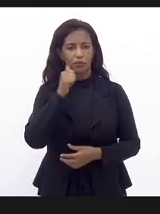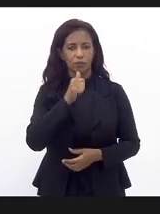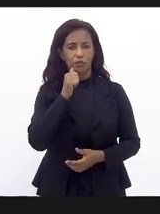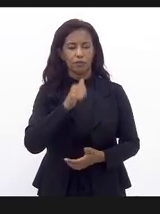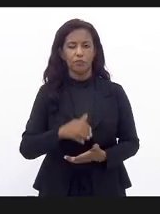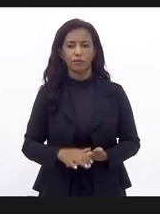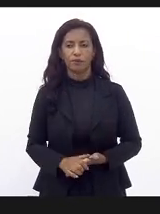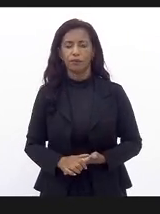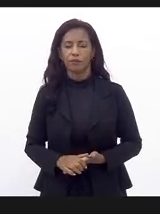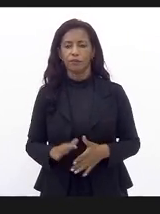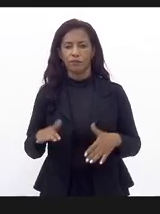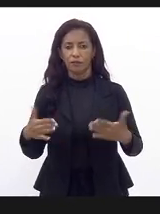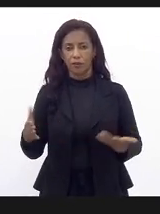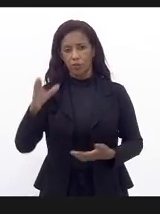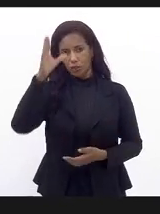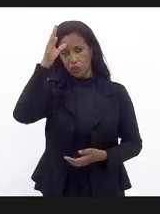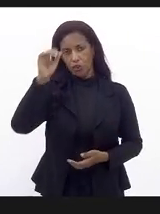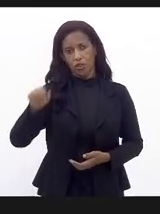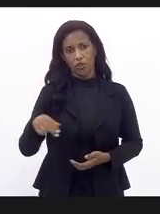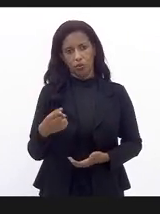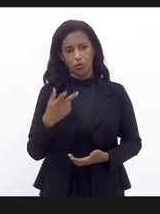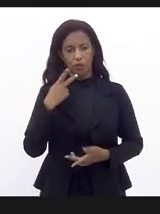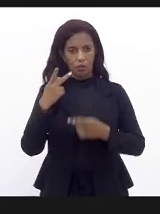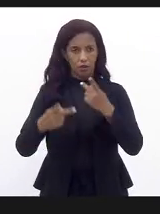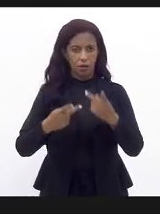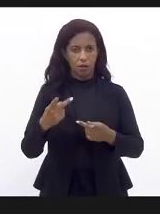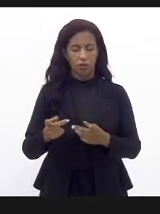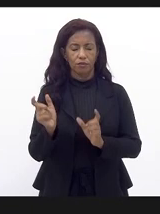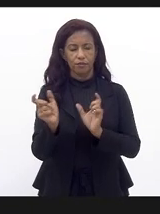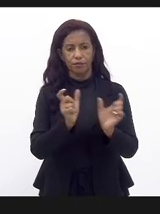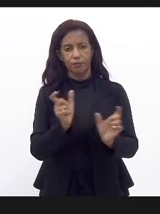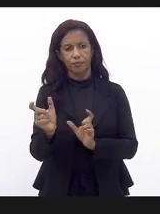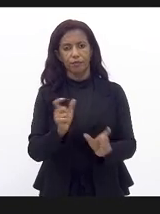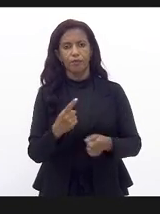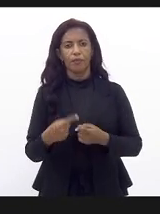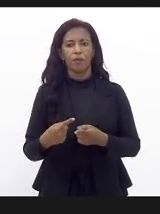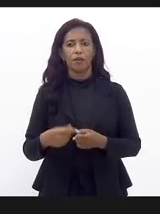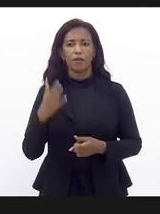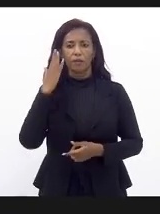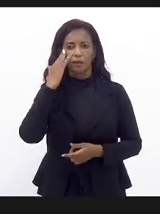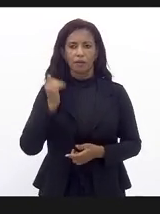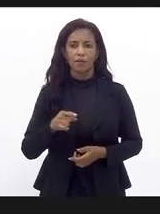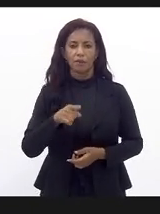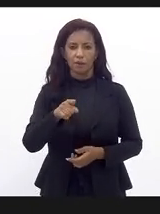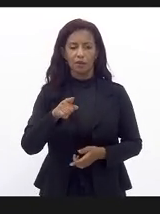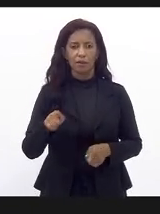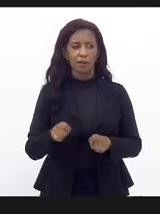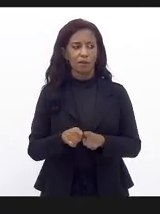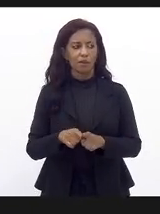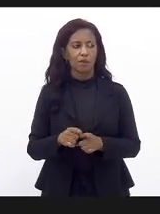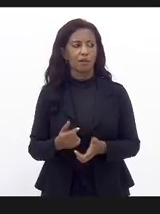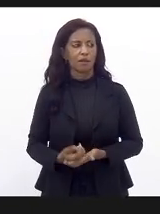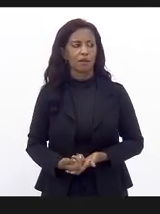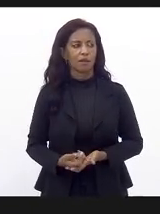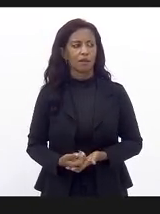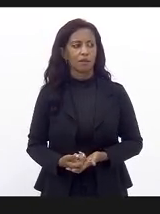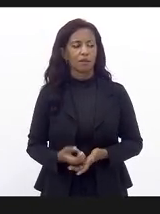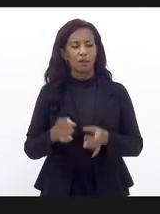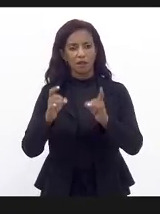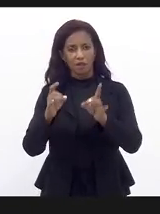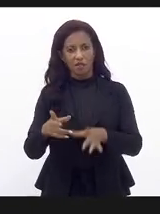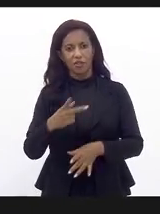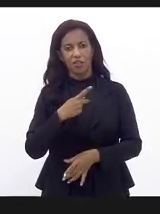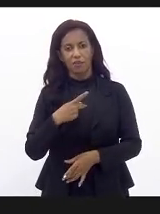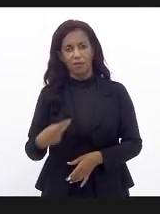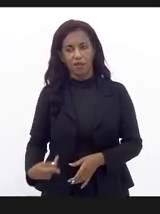mulheres. Então, Tia Ju, eram essas as minhas palavras, porque eu sei que você também tem que deixar a